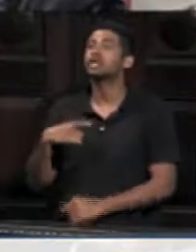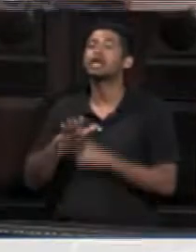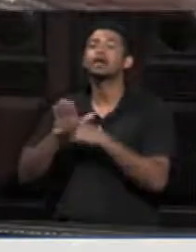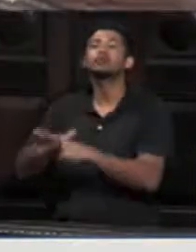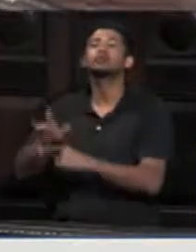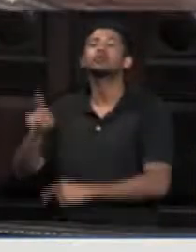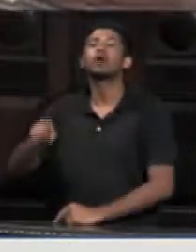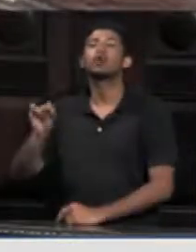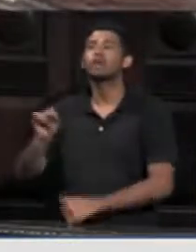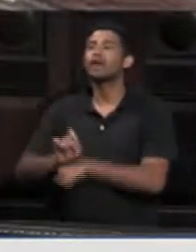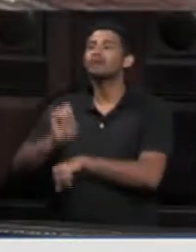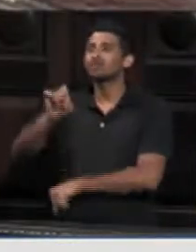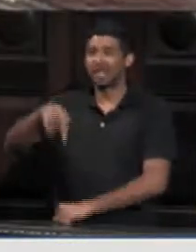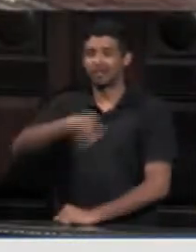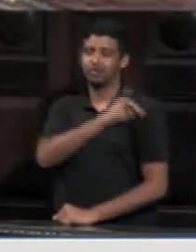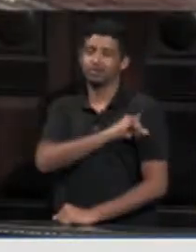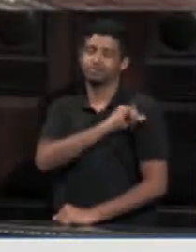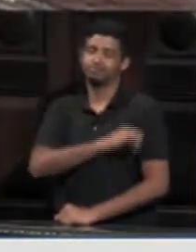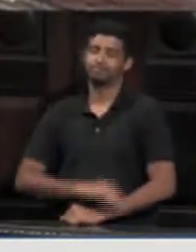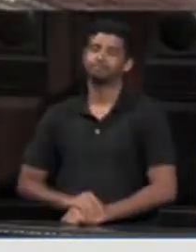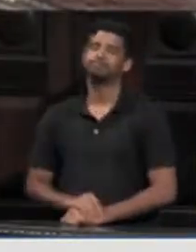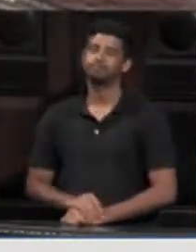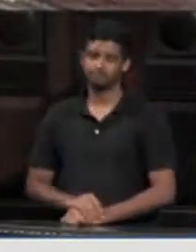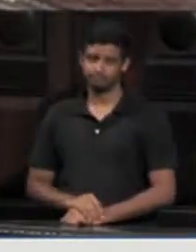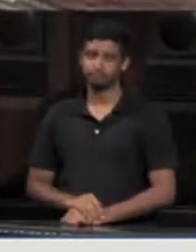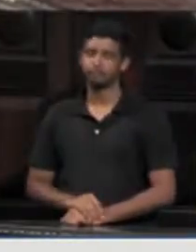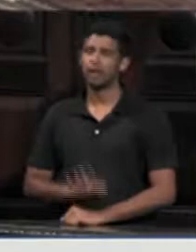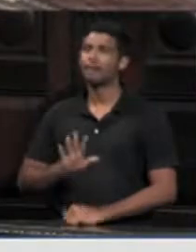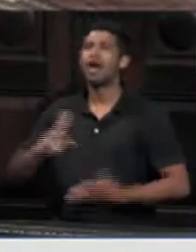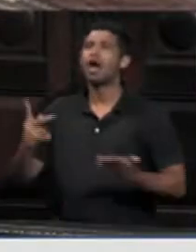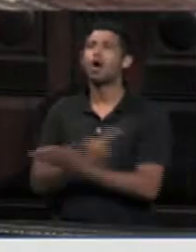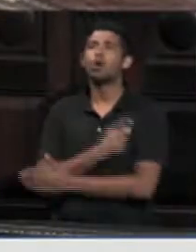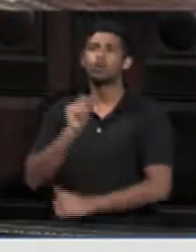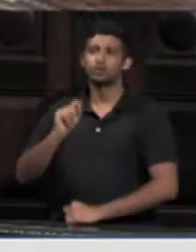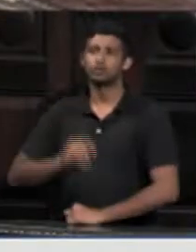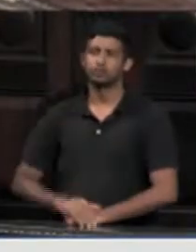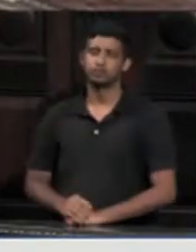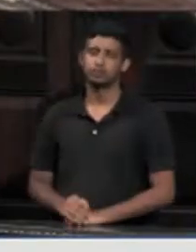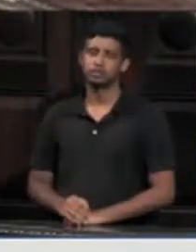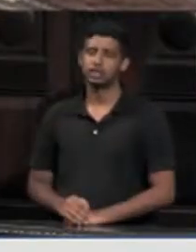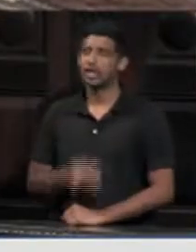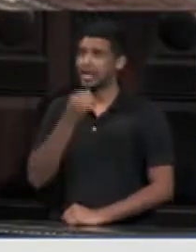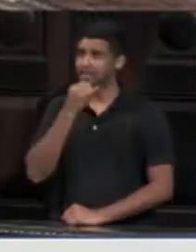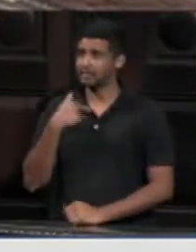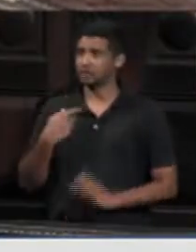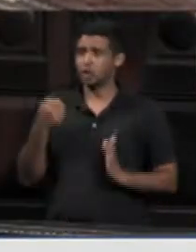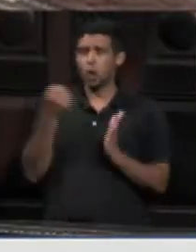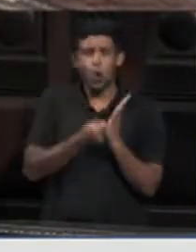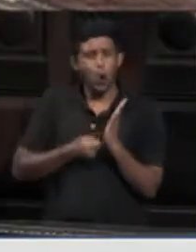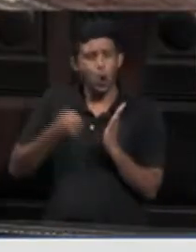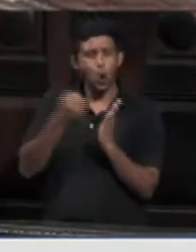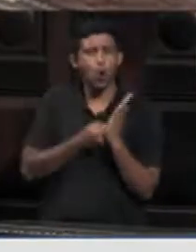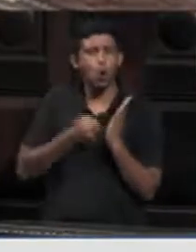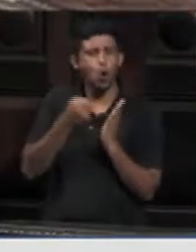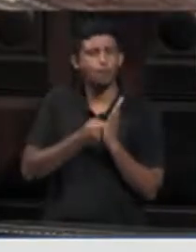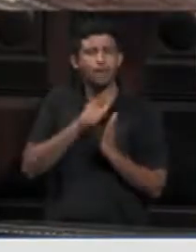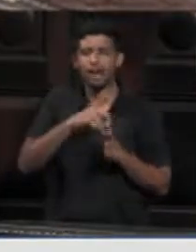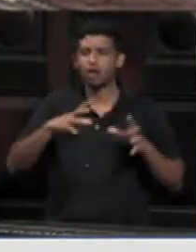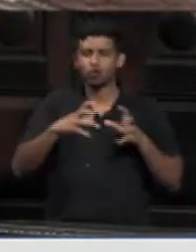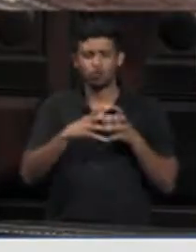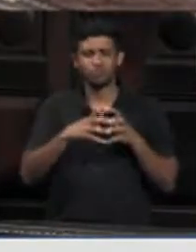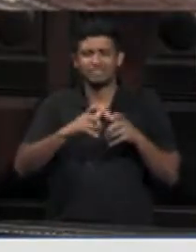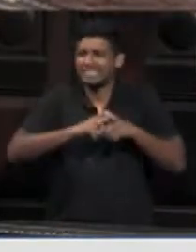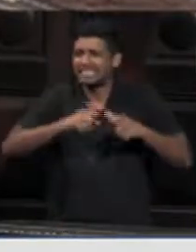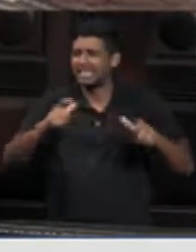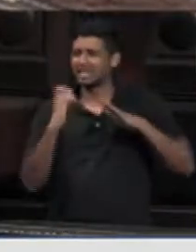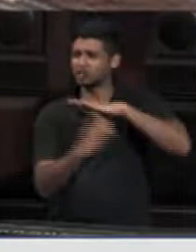o estado do Rio de Janeiro. O que acontece? Quando se cobra a contrapartida, grandes empresas